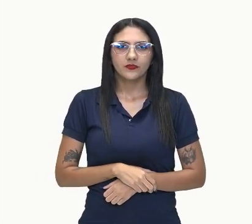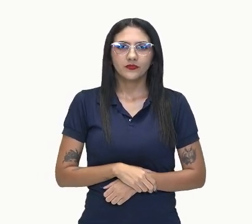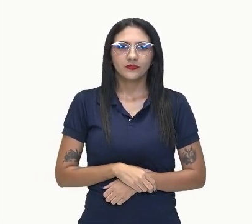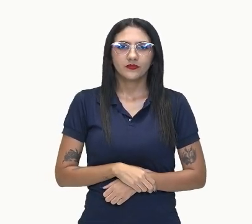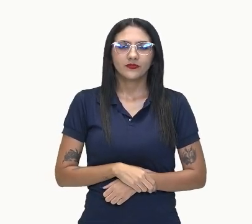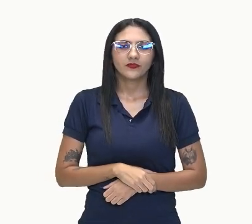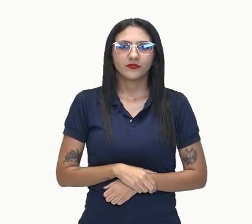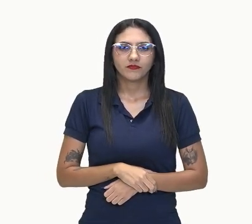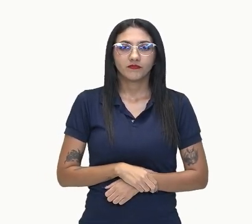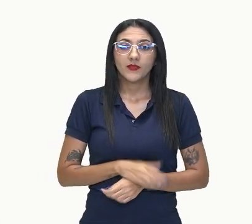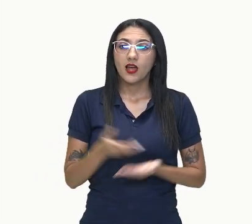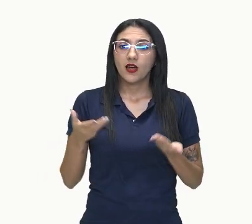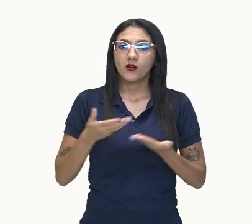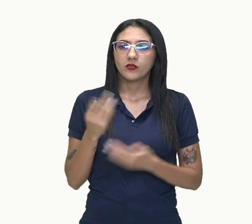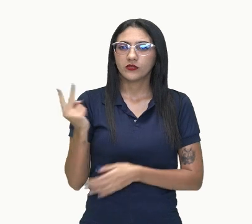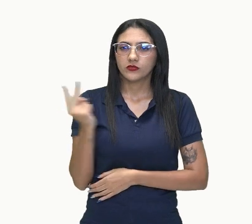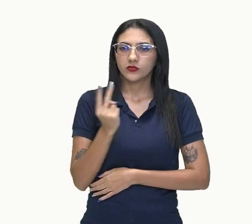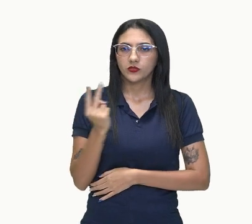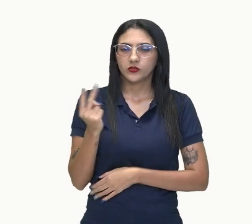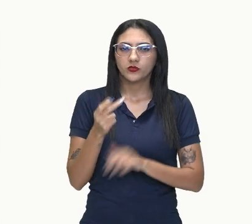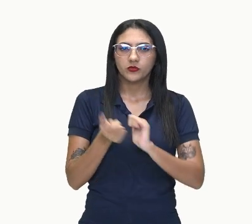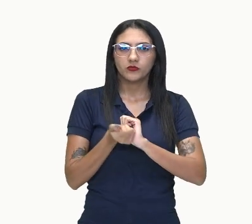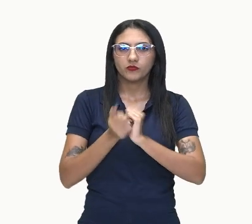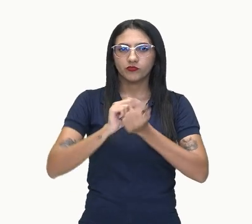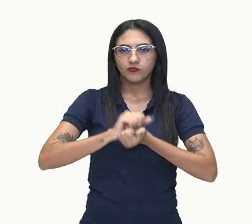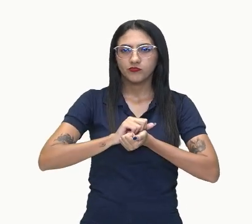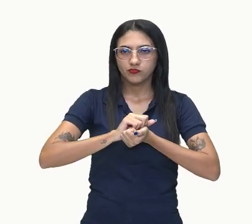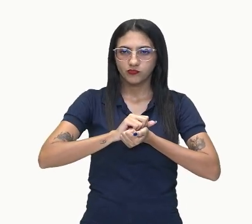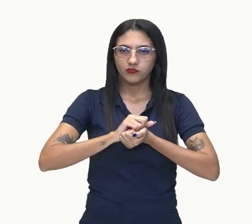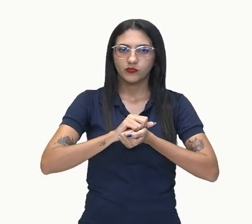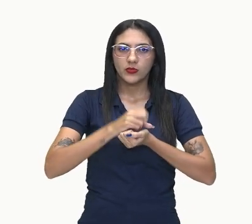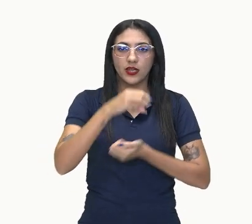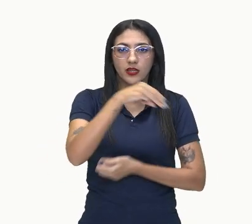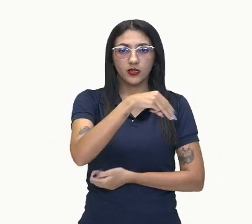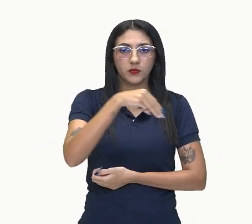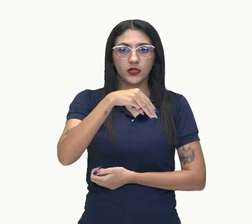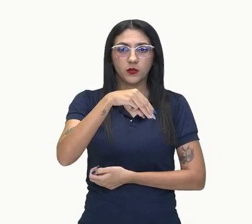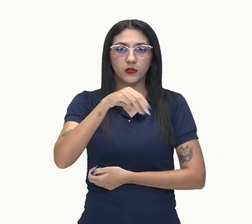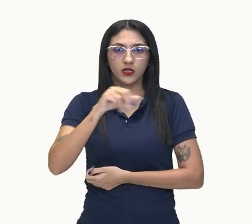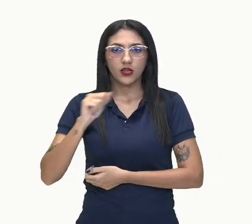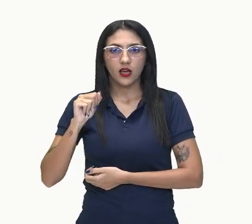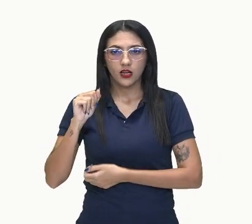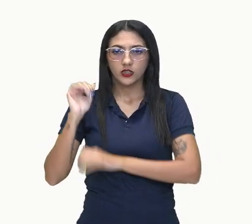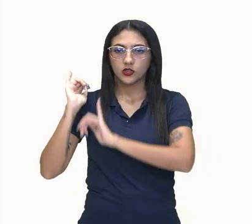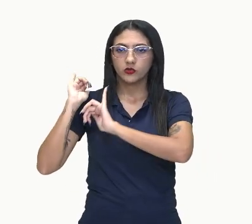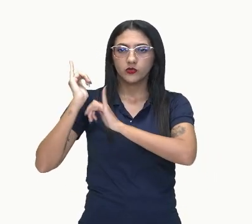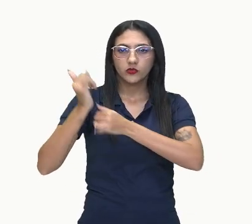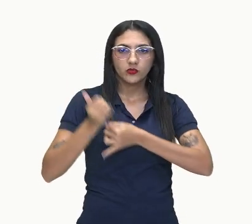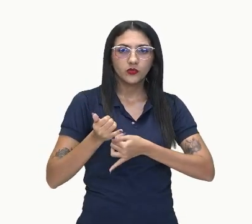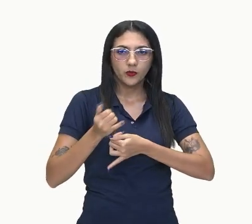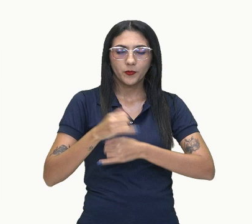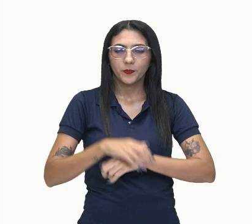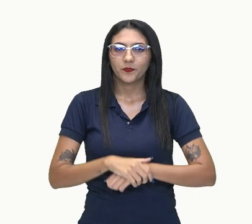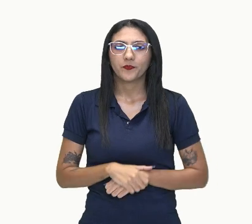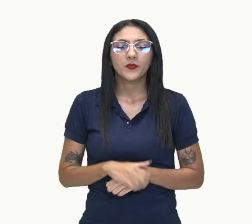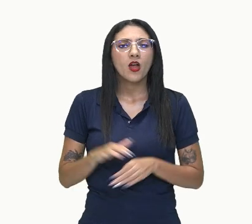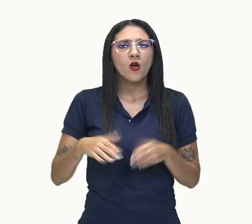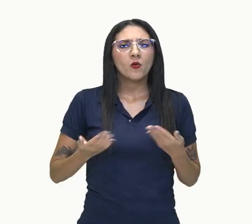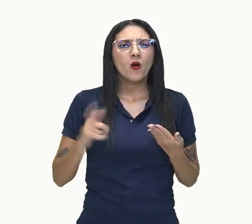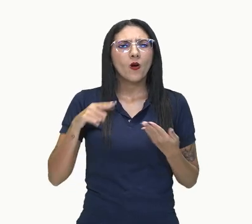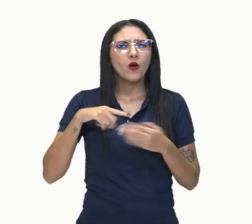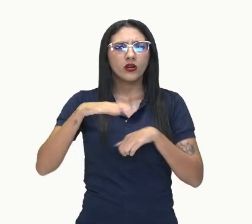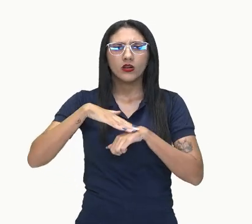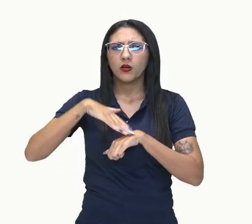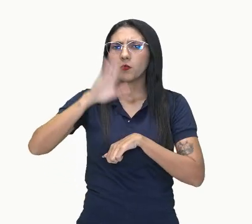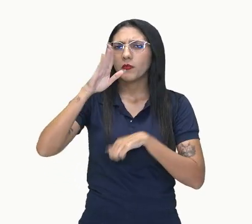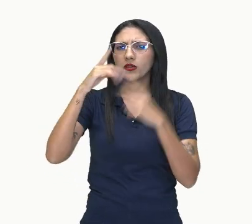dois esportes, MMA e Judo. Qual é o mais agressivo? More aggressive.